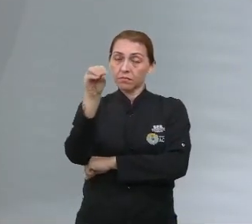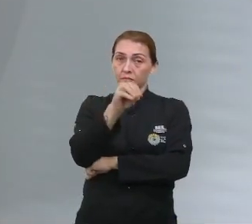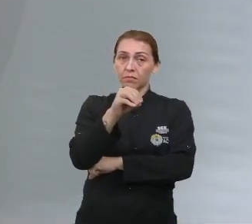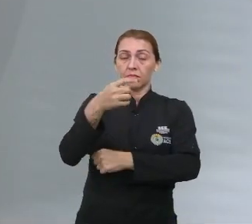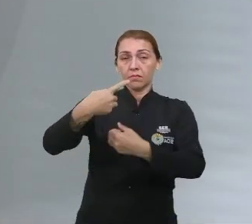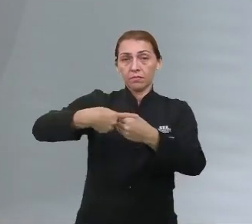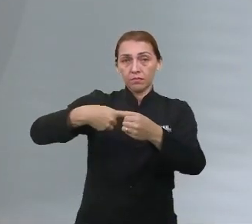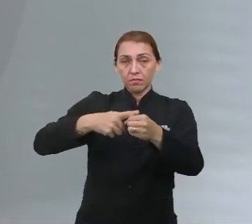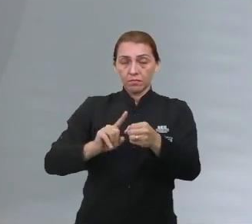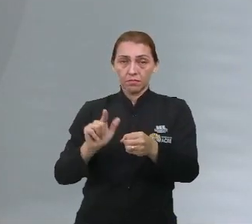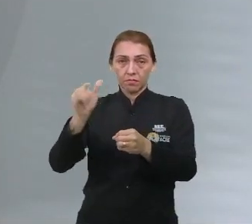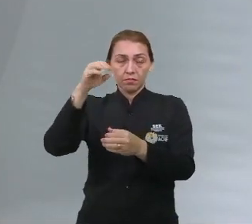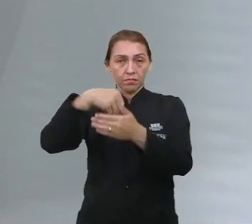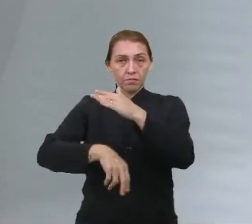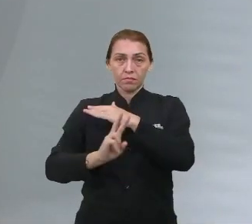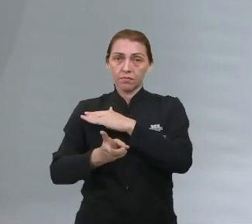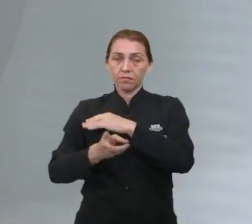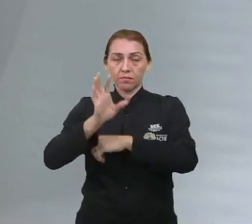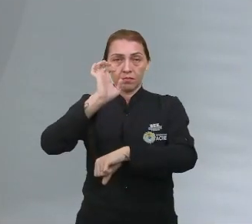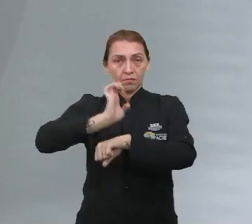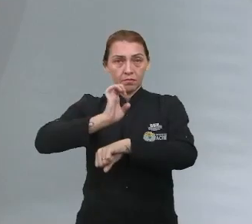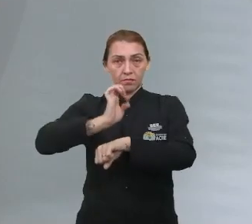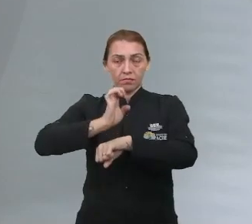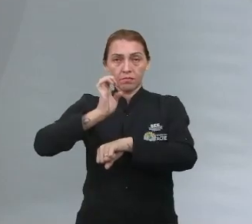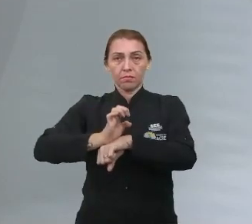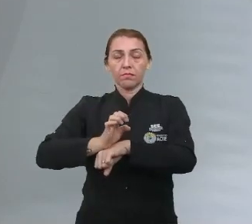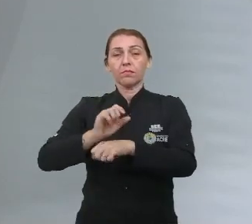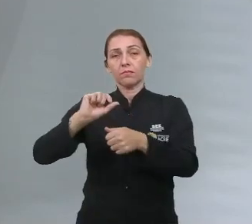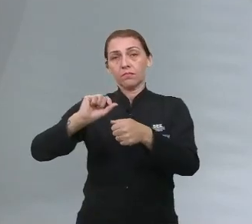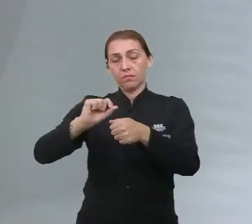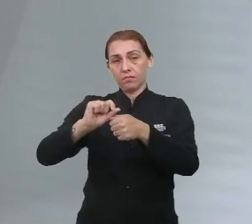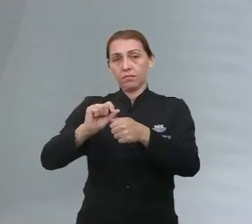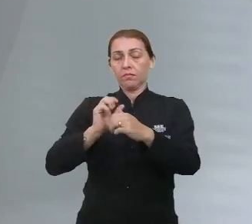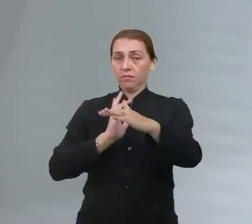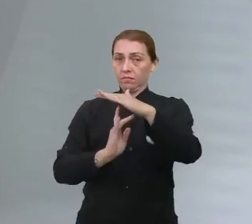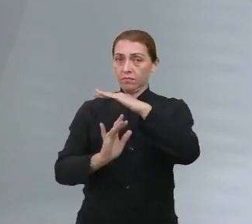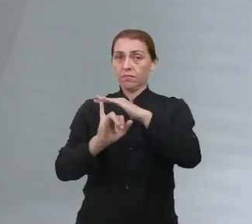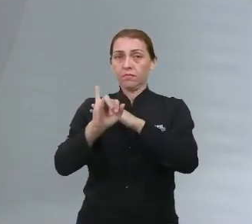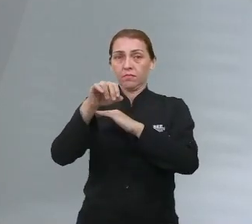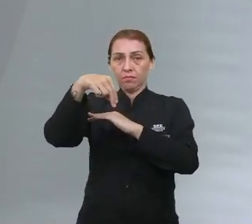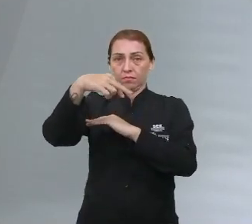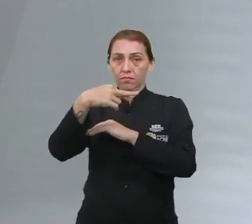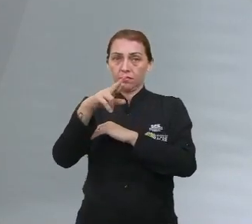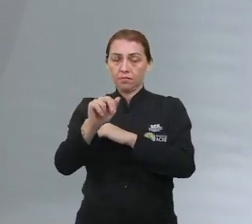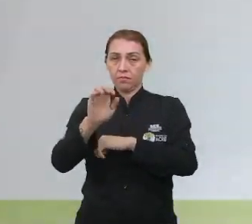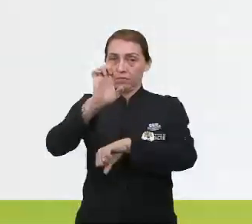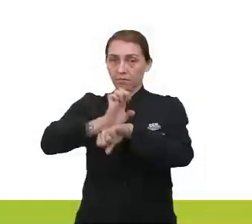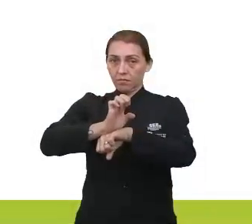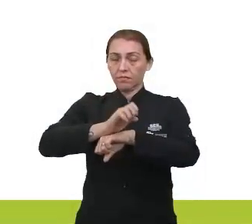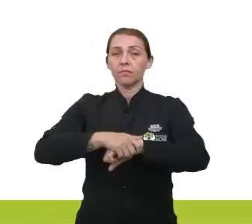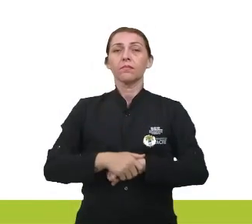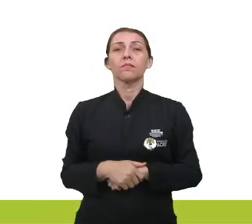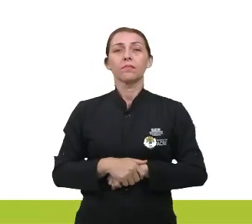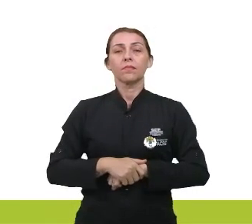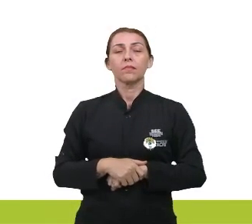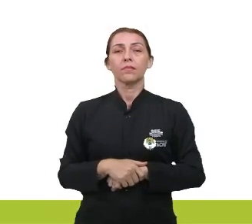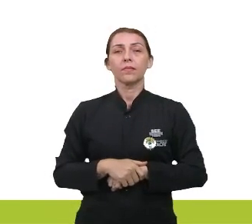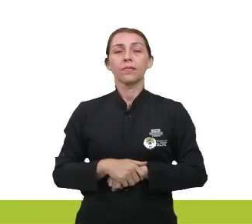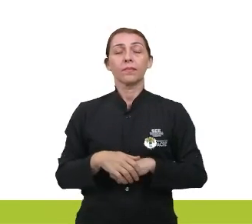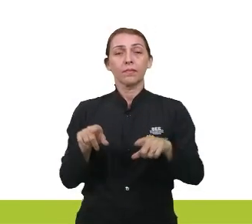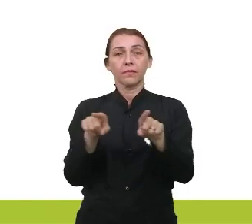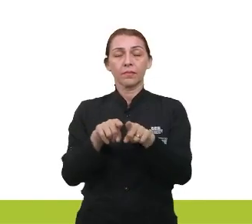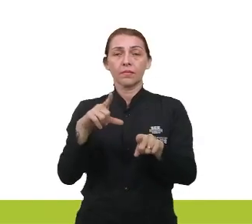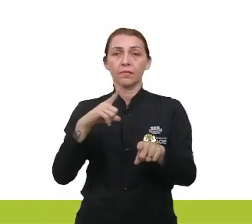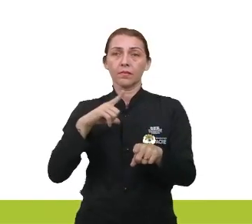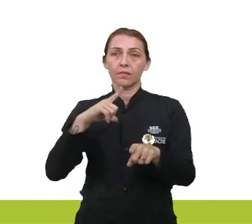município para outro dentro do mesmo estado, logo você fez uma imigração intraestadual. Temos também